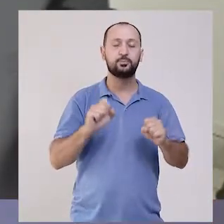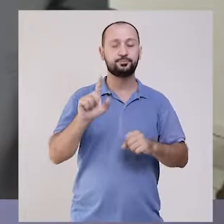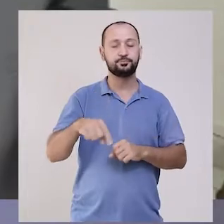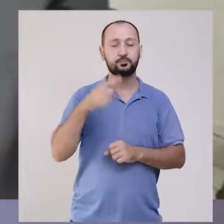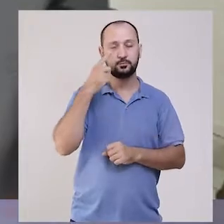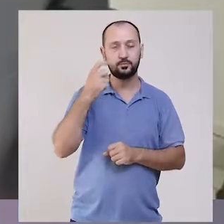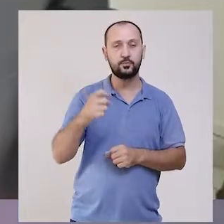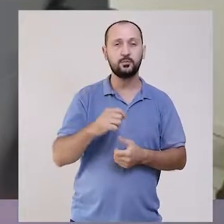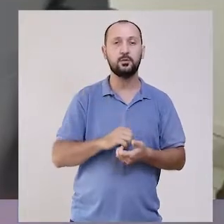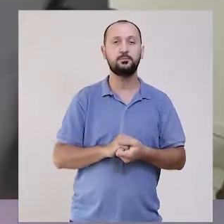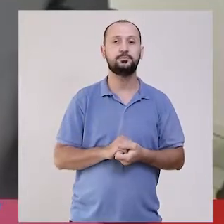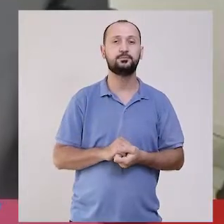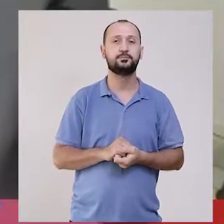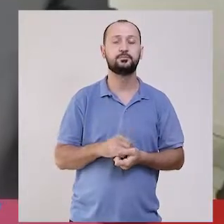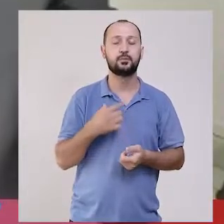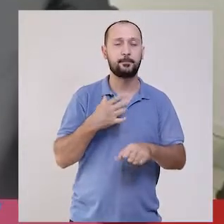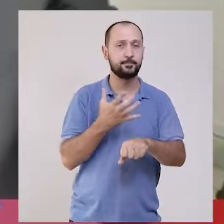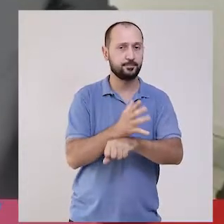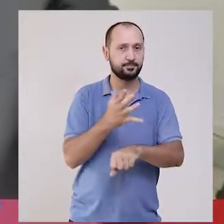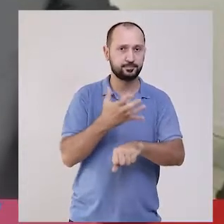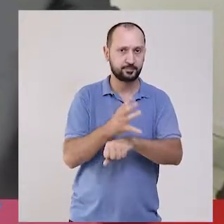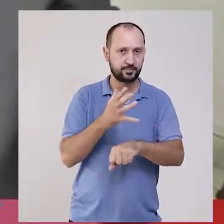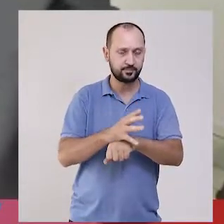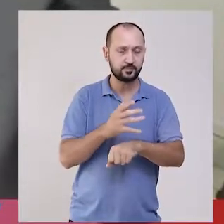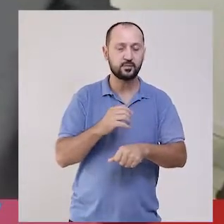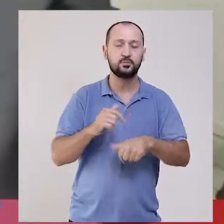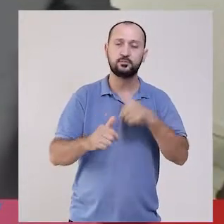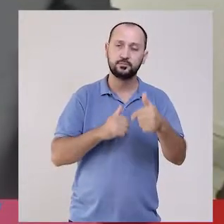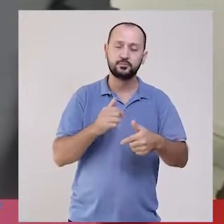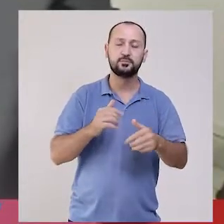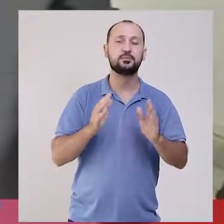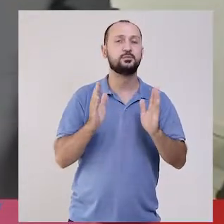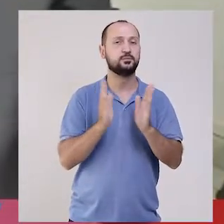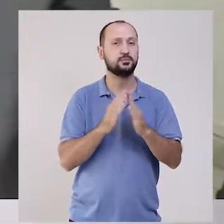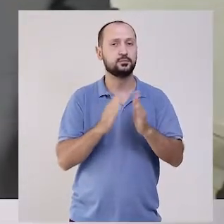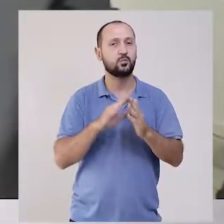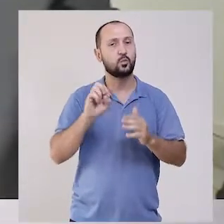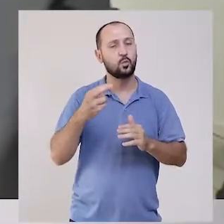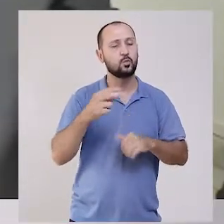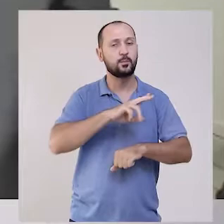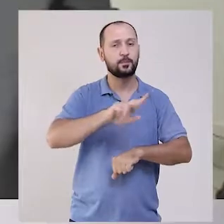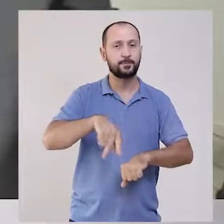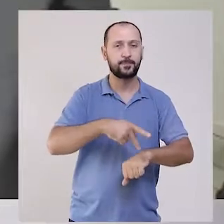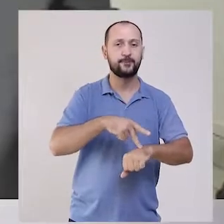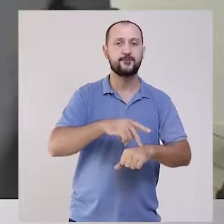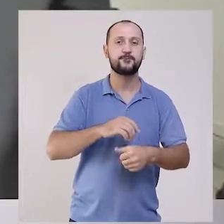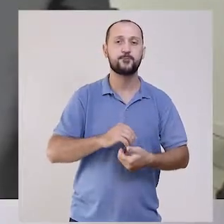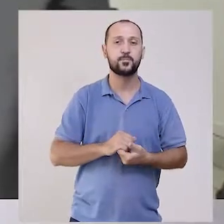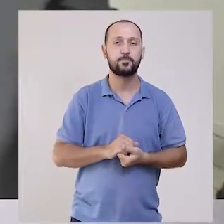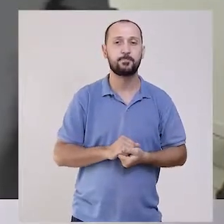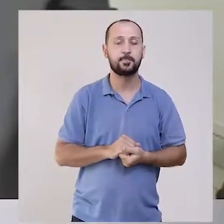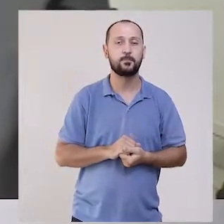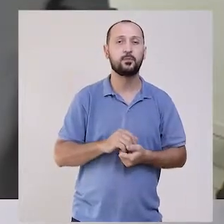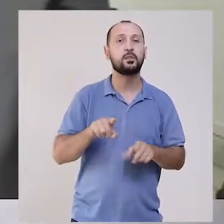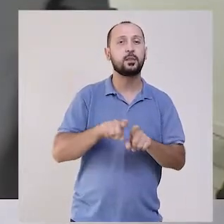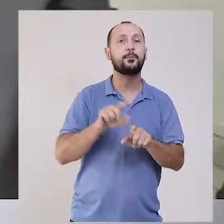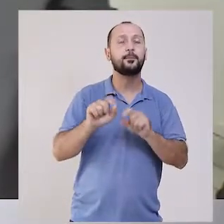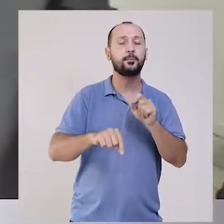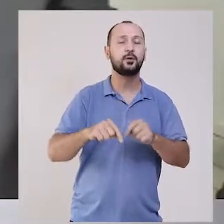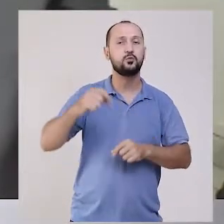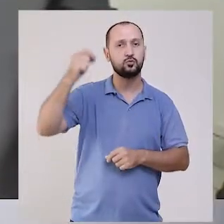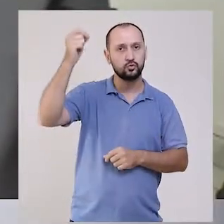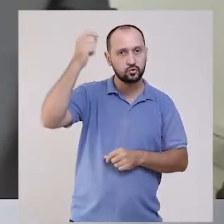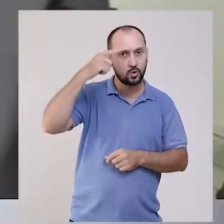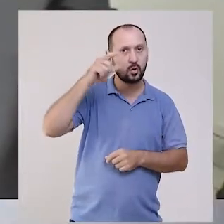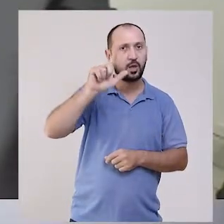uma indicação interessante de início de prática de exercícios físicos, né, em casa ou até mesmo numa praça, num parque, o